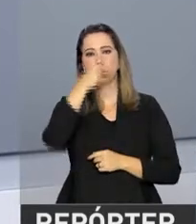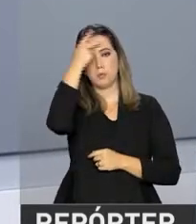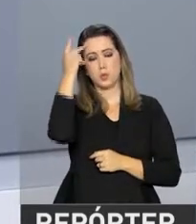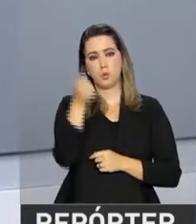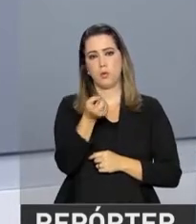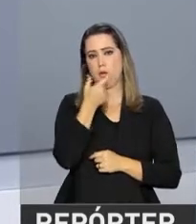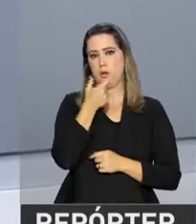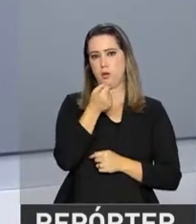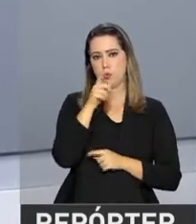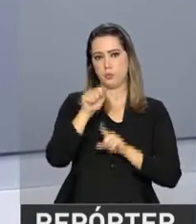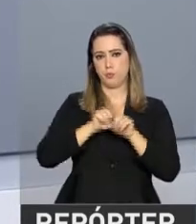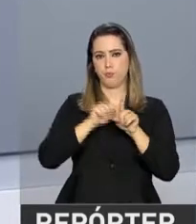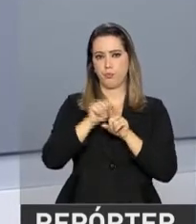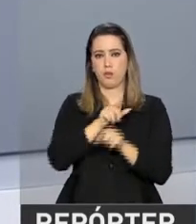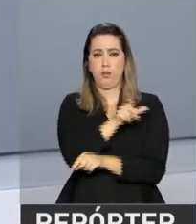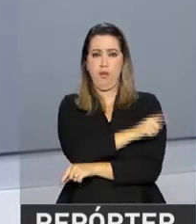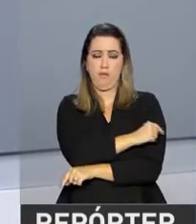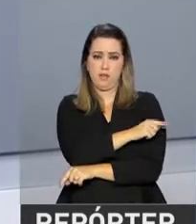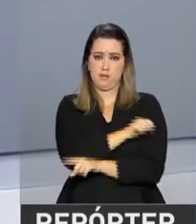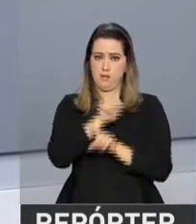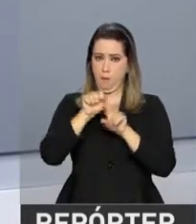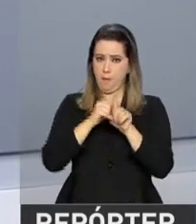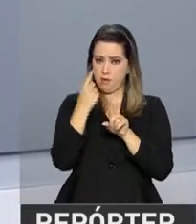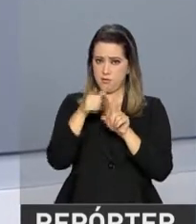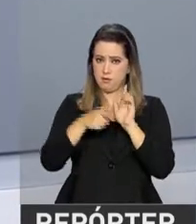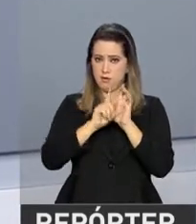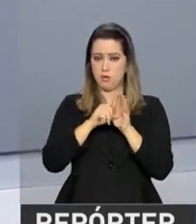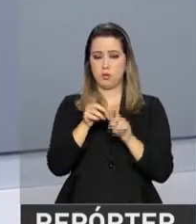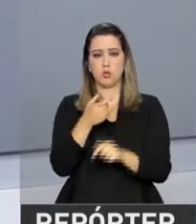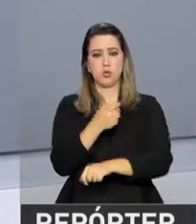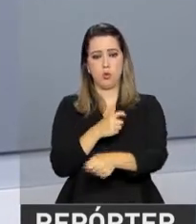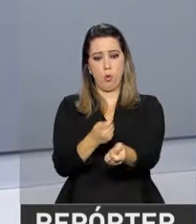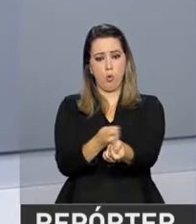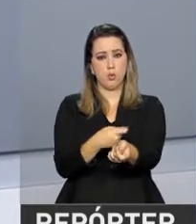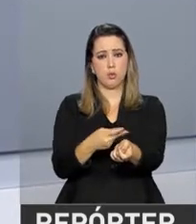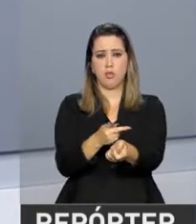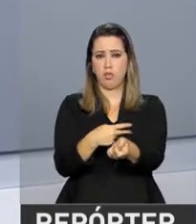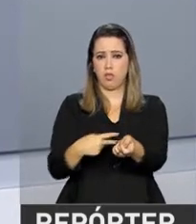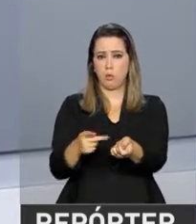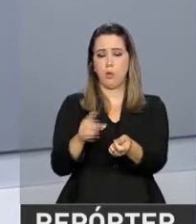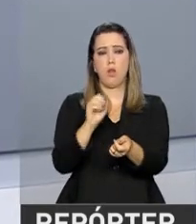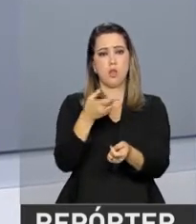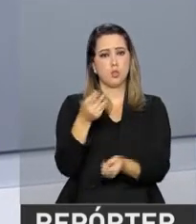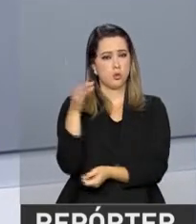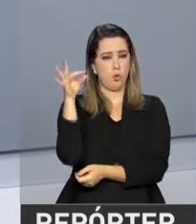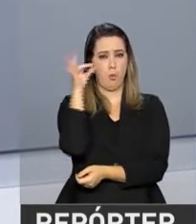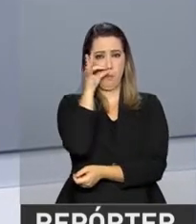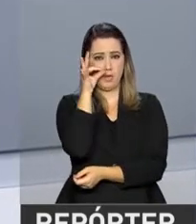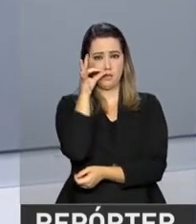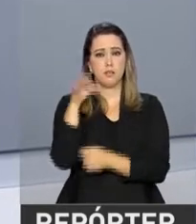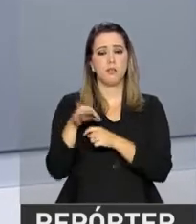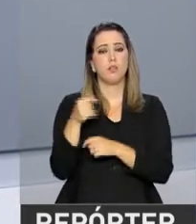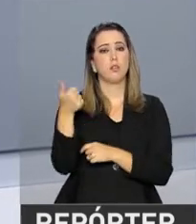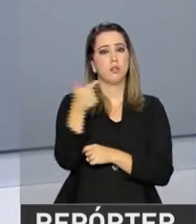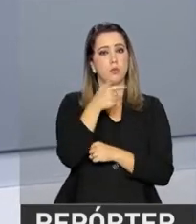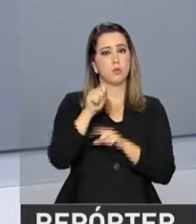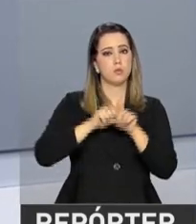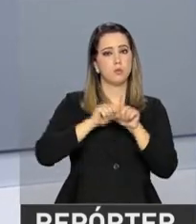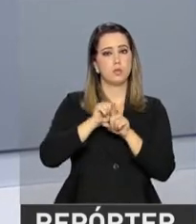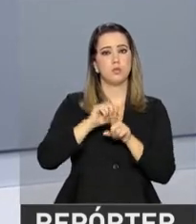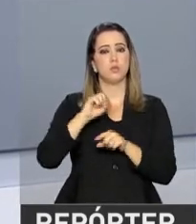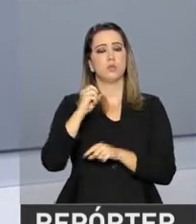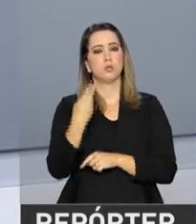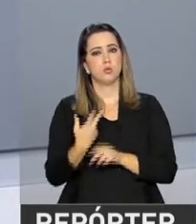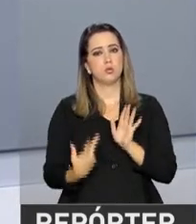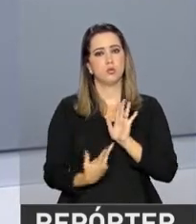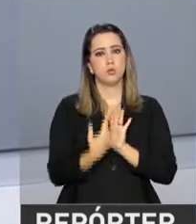controlada tomou vacinas no último mês fez tatuagens ou piercings nos últimos 12 meses ou fez cirurgias